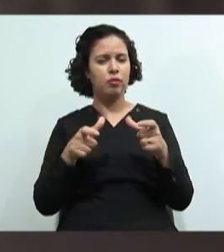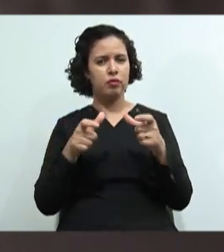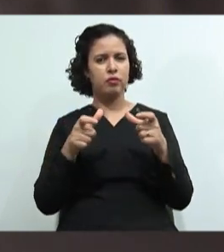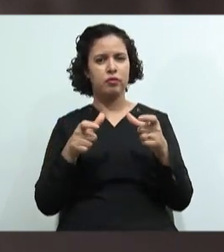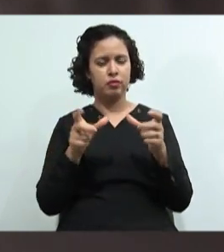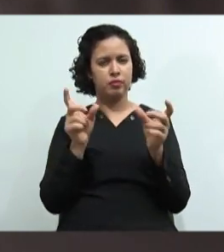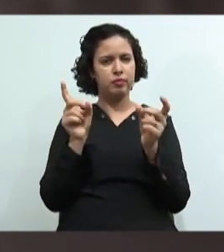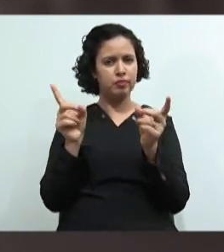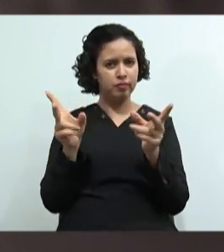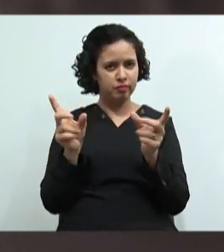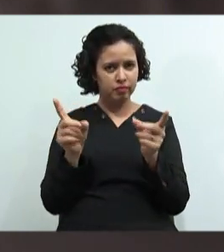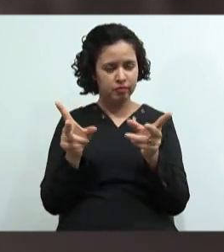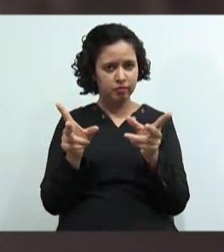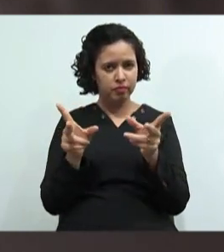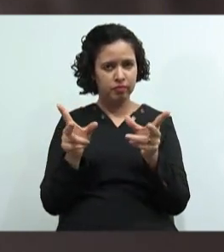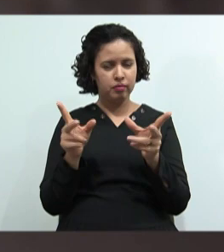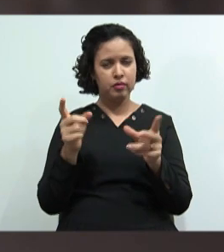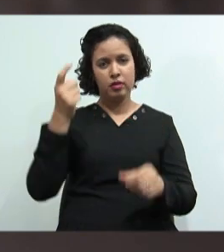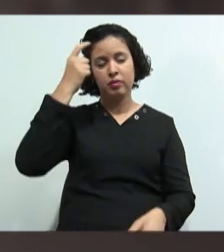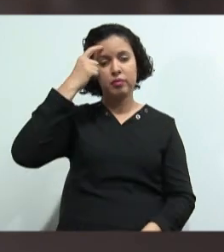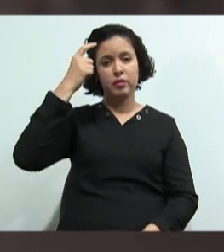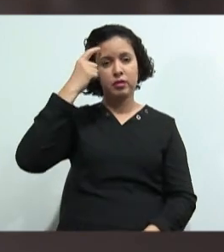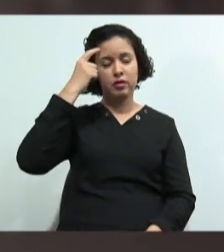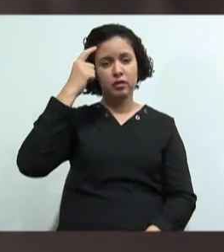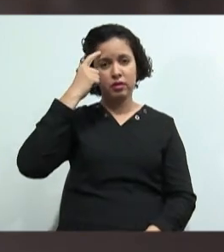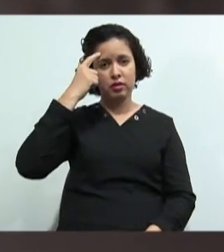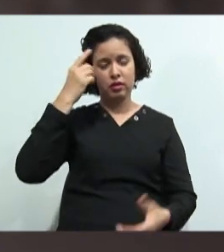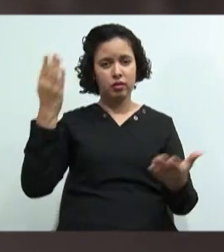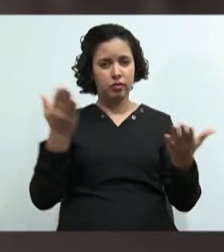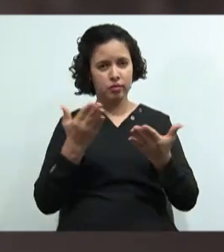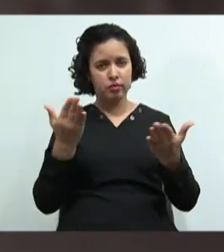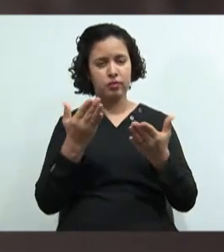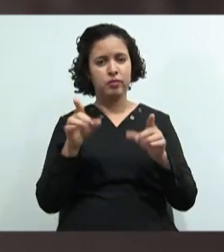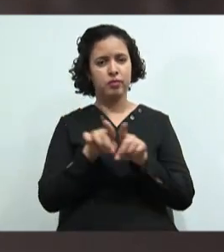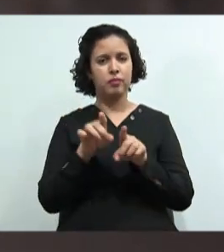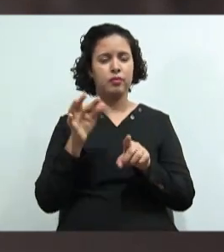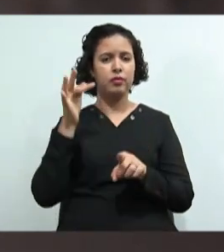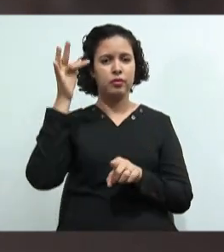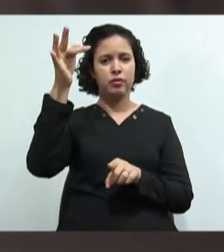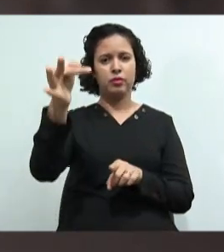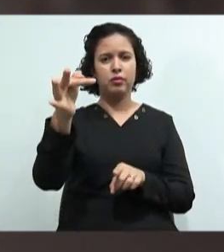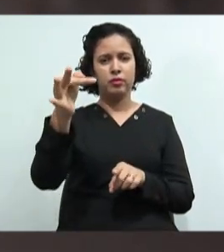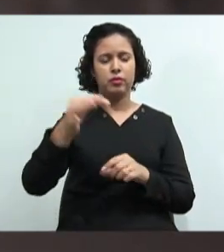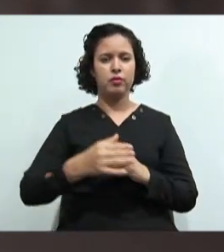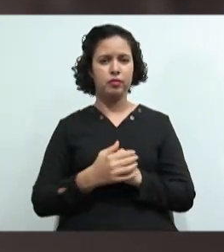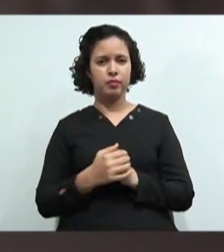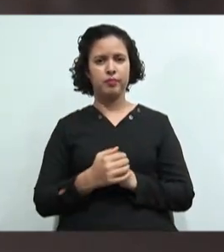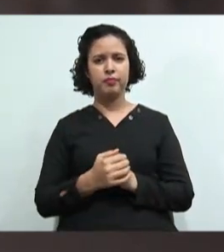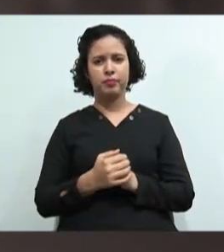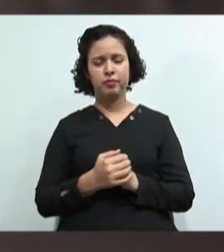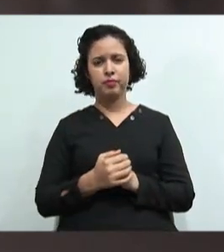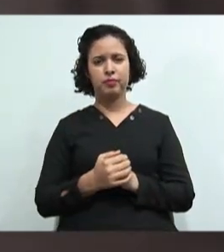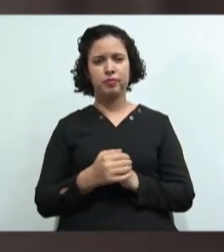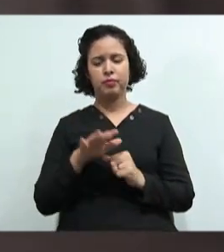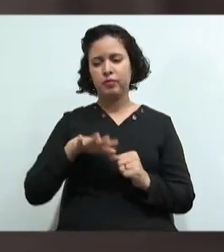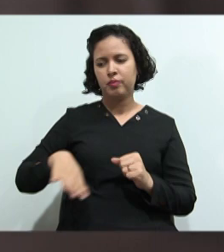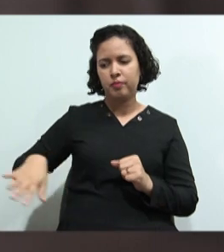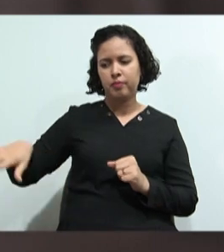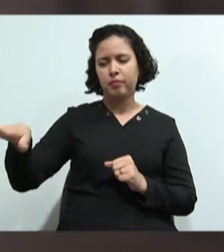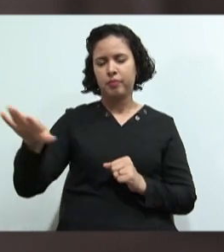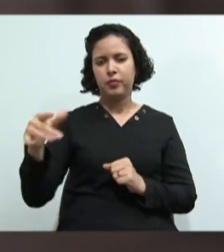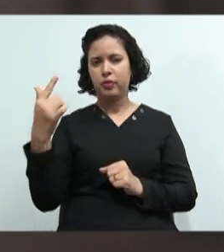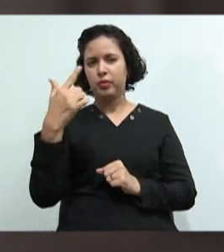vou vender, que é pensar no presente e no futuro. E também nos mercados, não só no local, mas no entorno. A